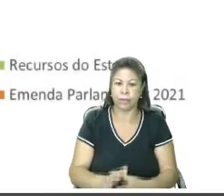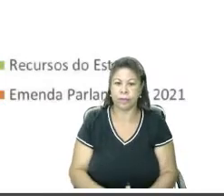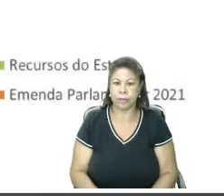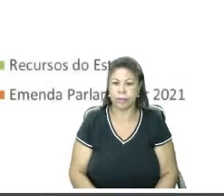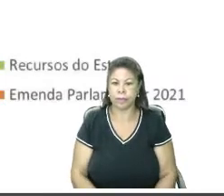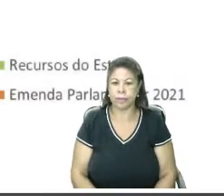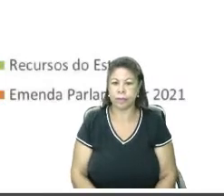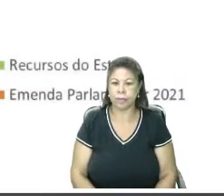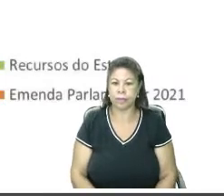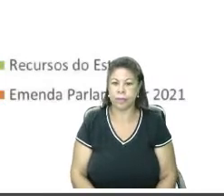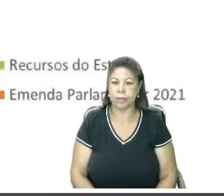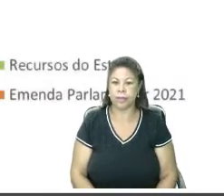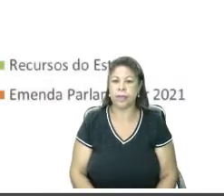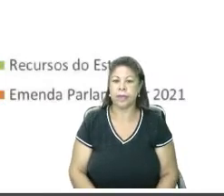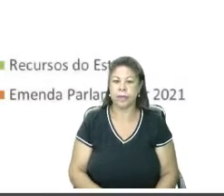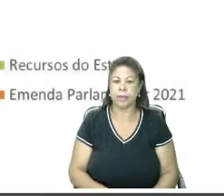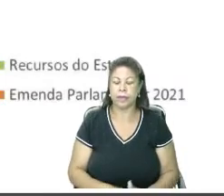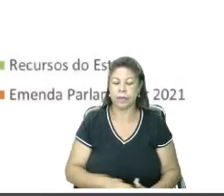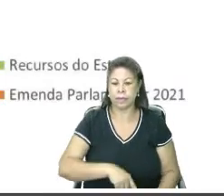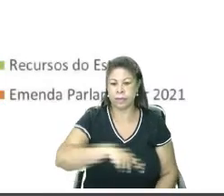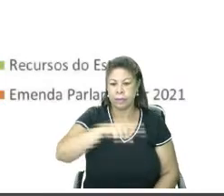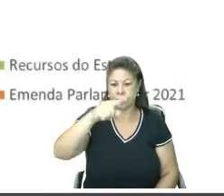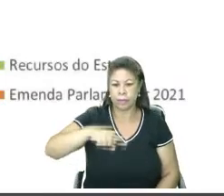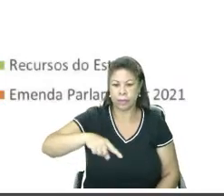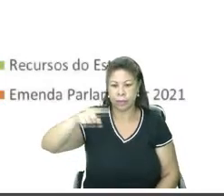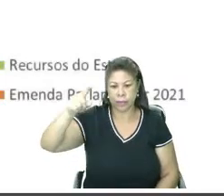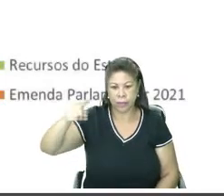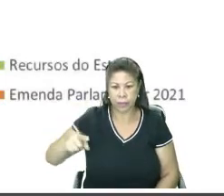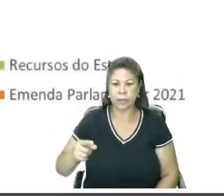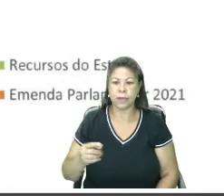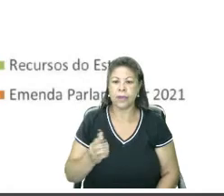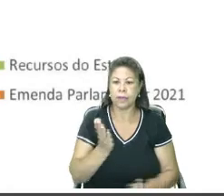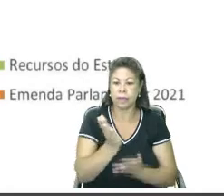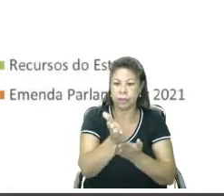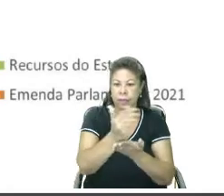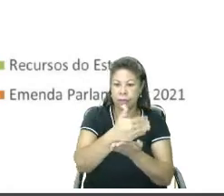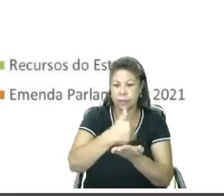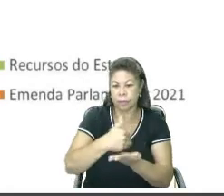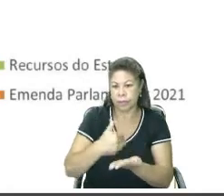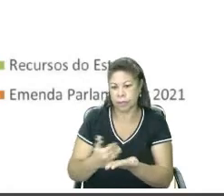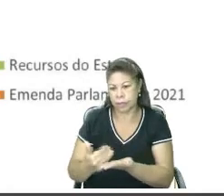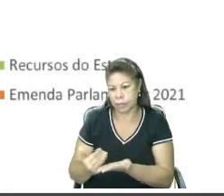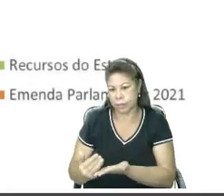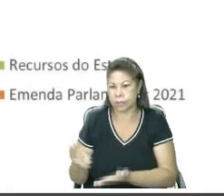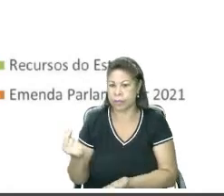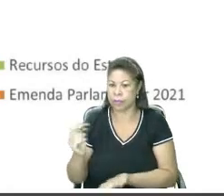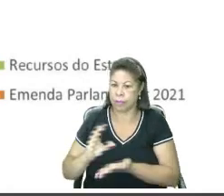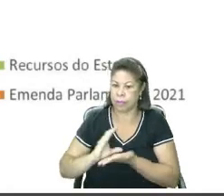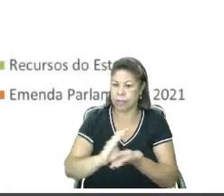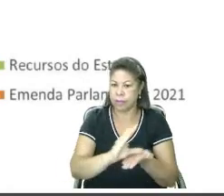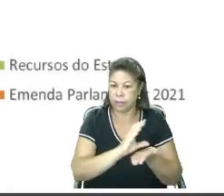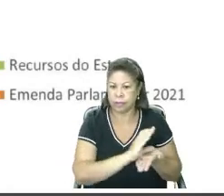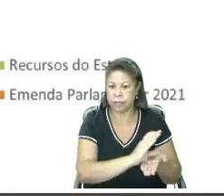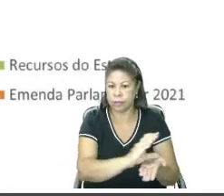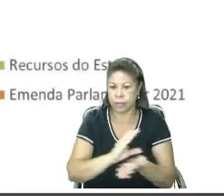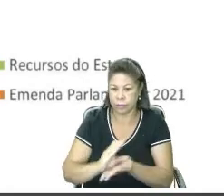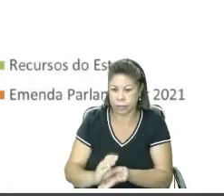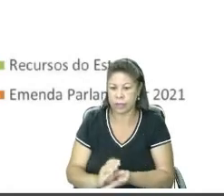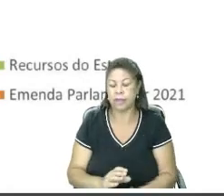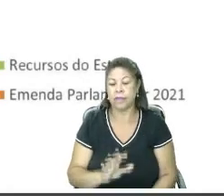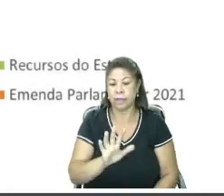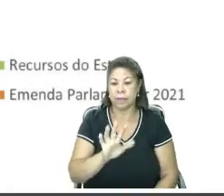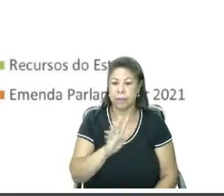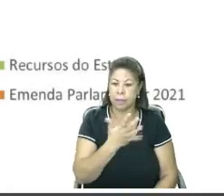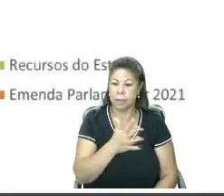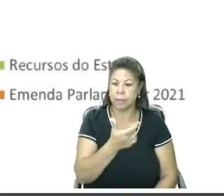Aqui o gráfico que demonstra essa composição do orçamento, a gente vê que a grande fatia, de um pouco mais de 64%, é recurso